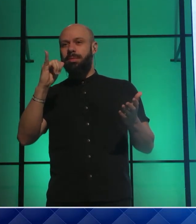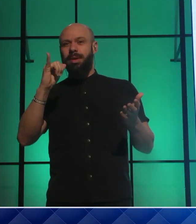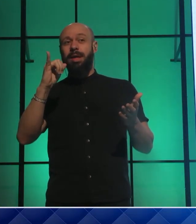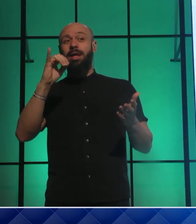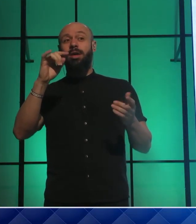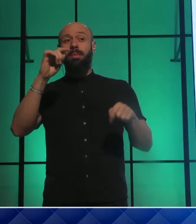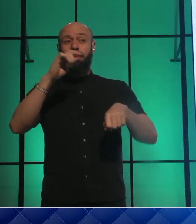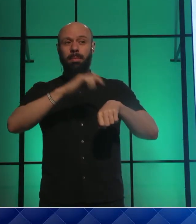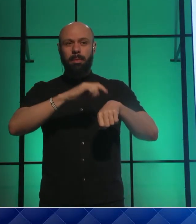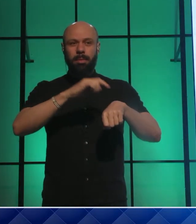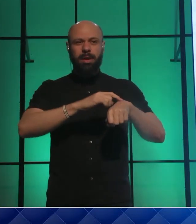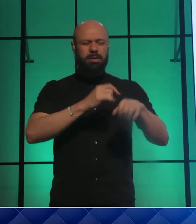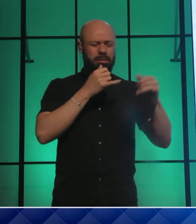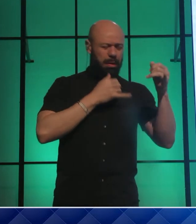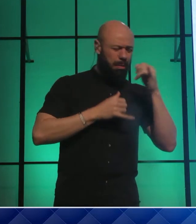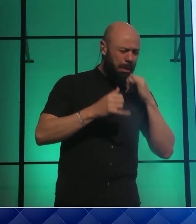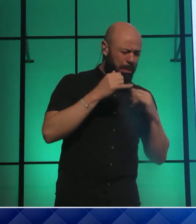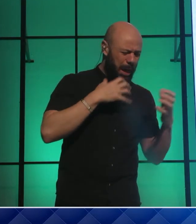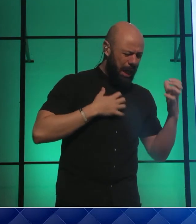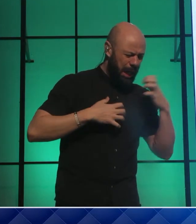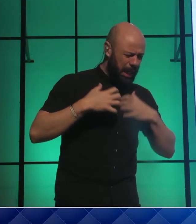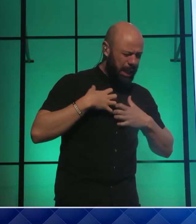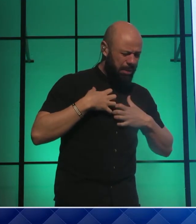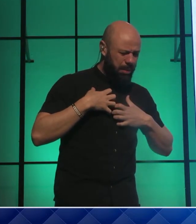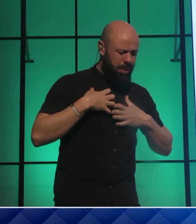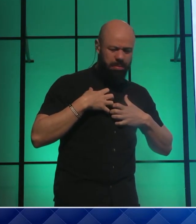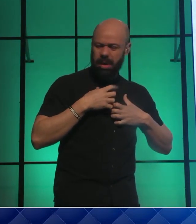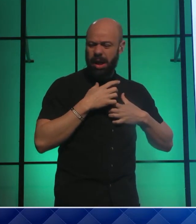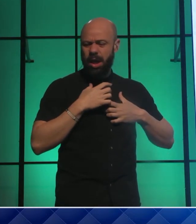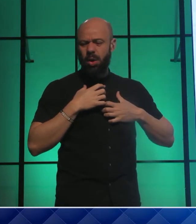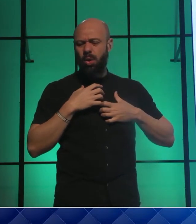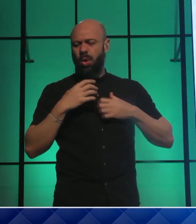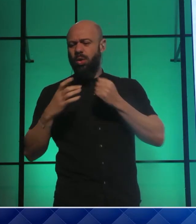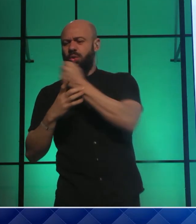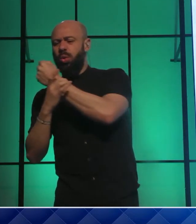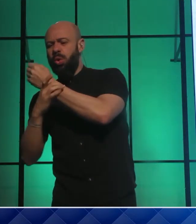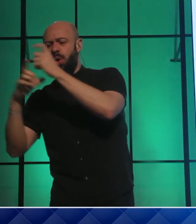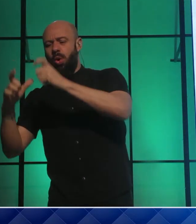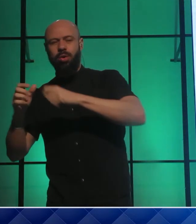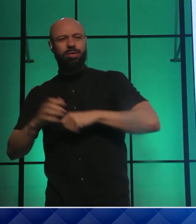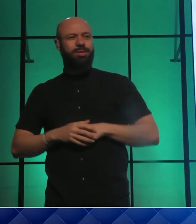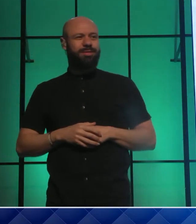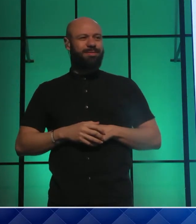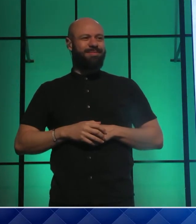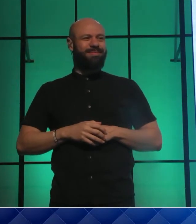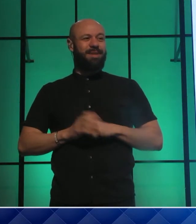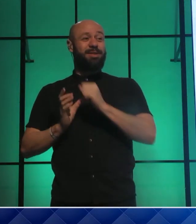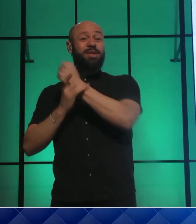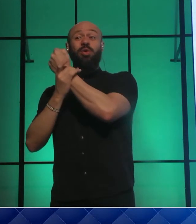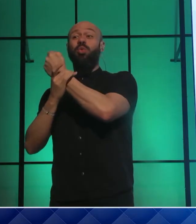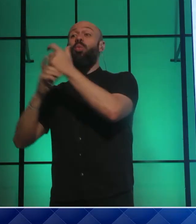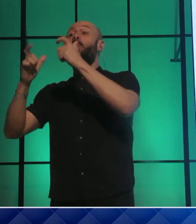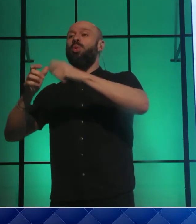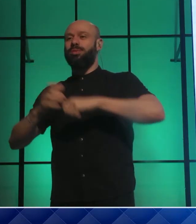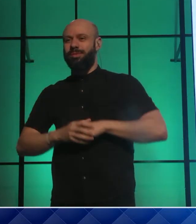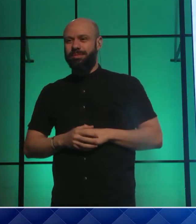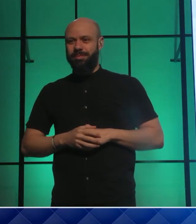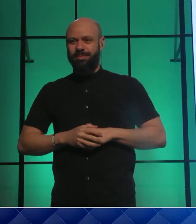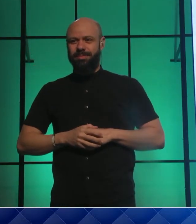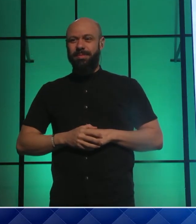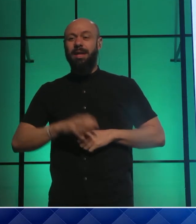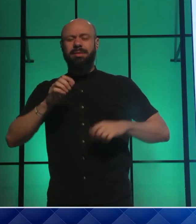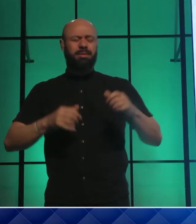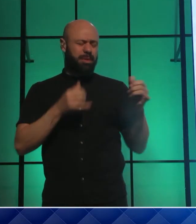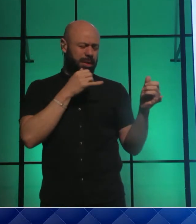estamos frustrados. Para onde eu e você podemos ir quando a gente fica